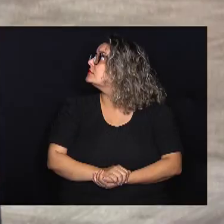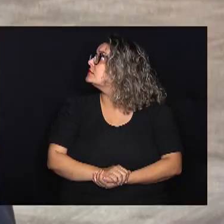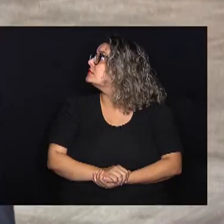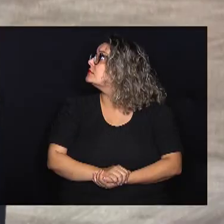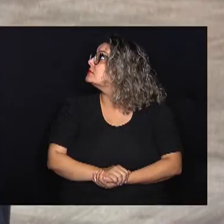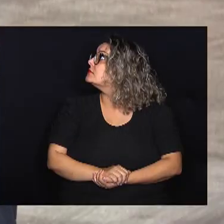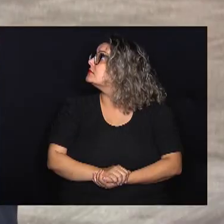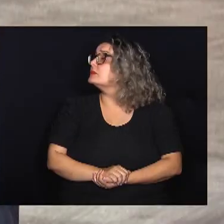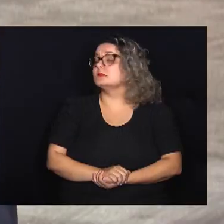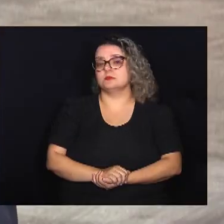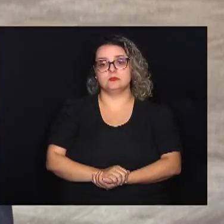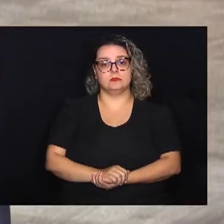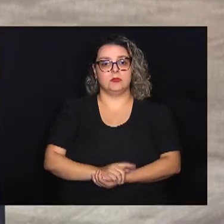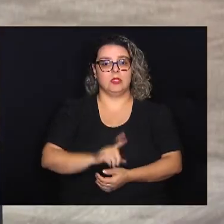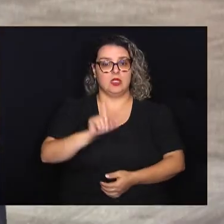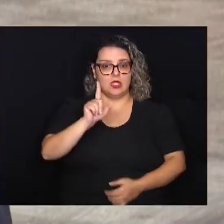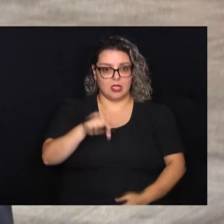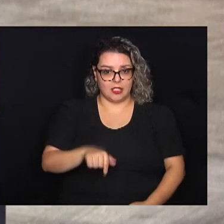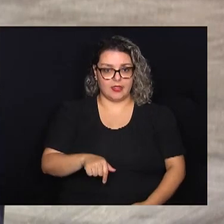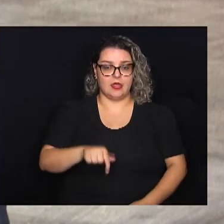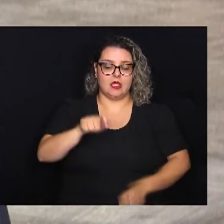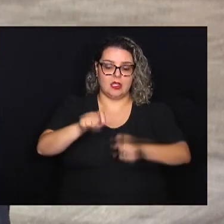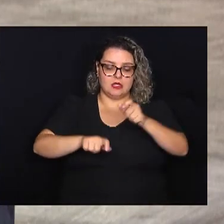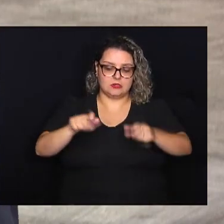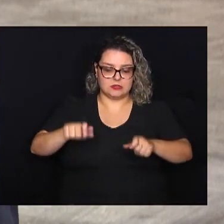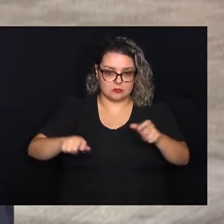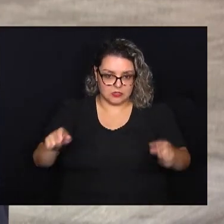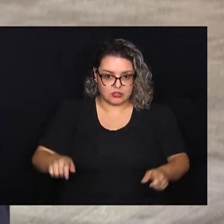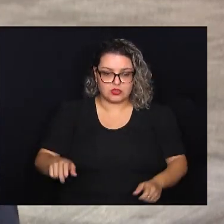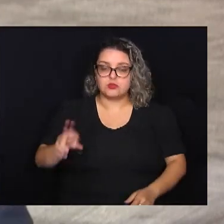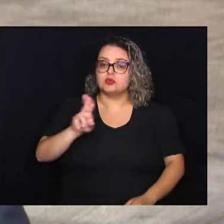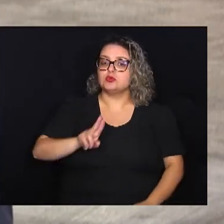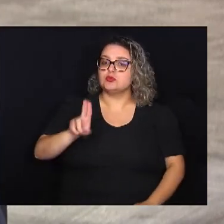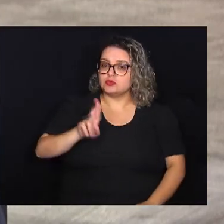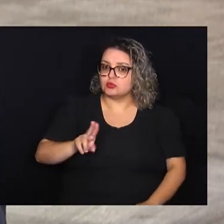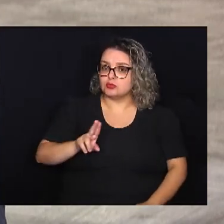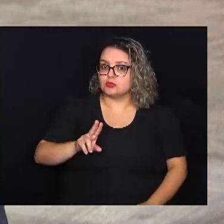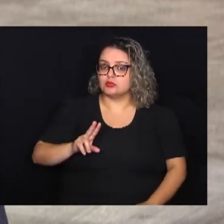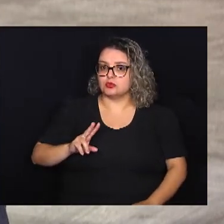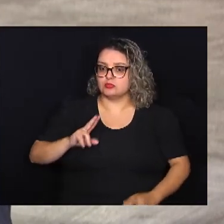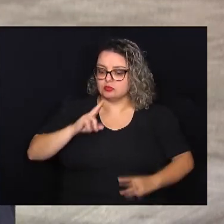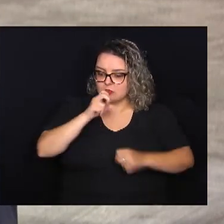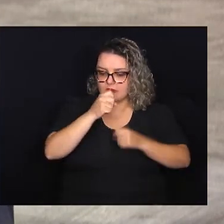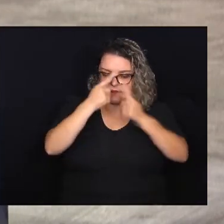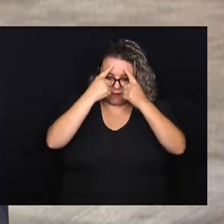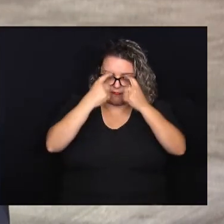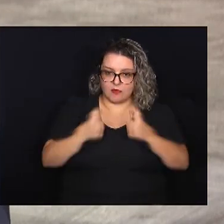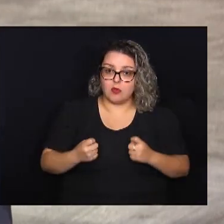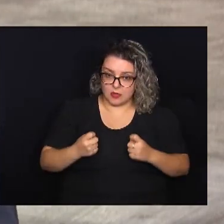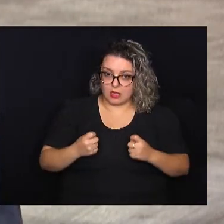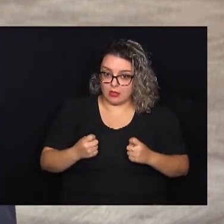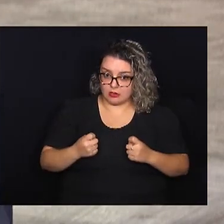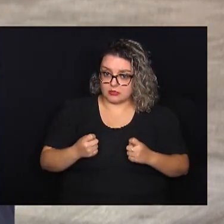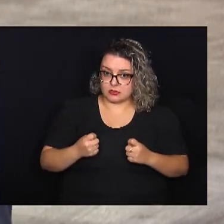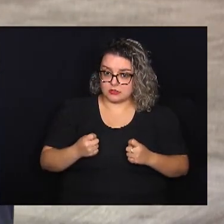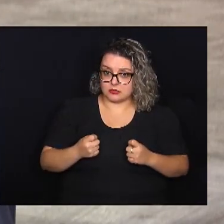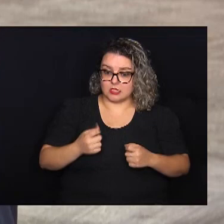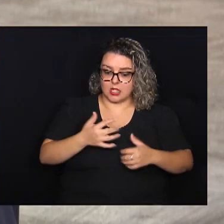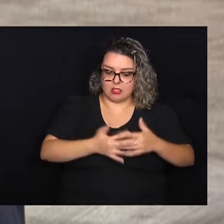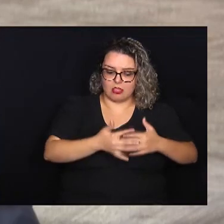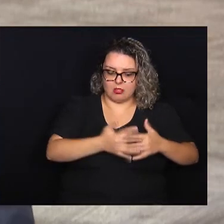é o impedimento dessas pessoas que fazem muitas vezes da força da agressividade e muitas vezes